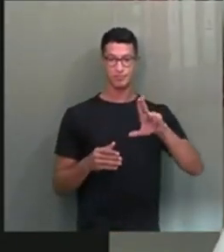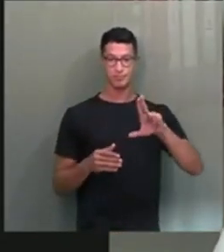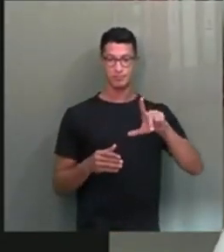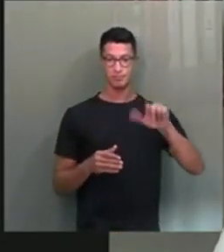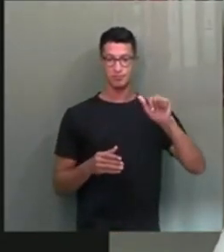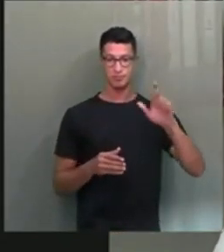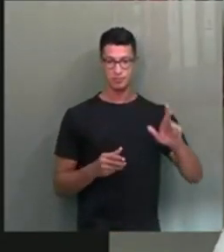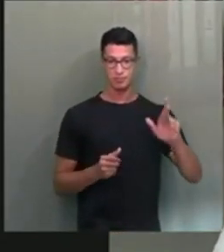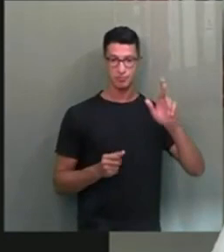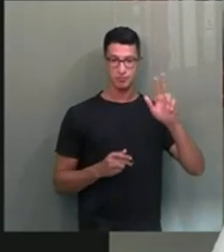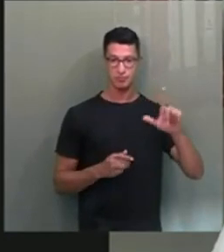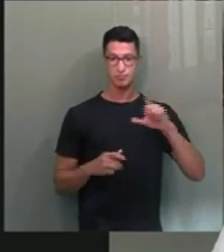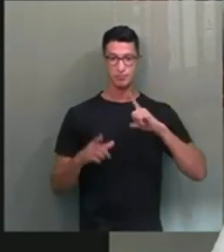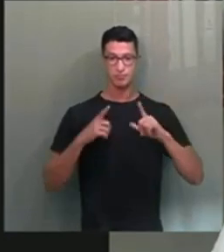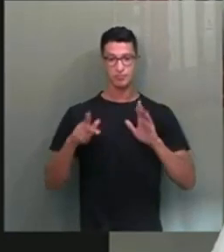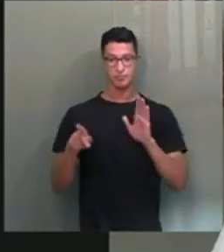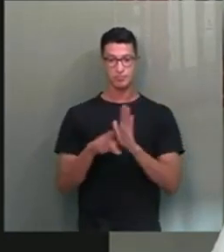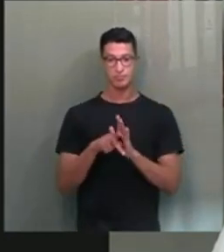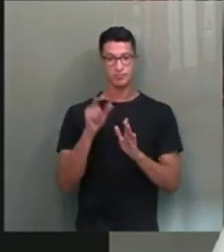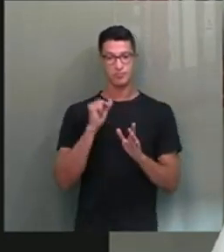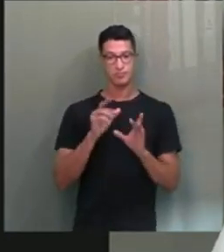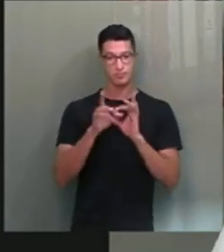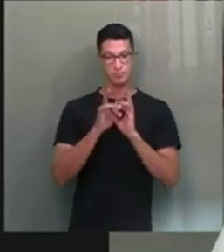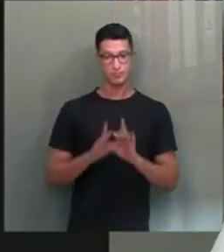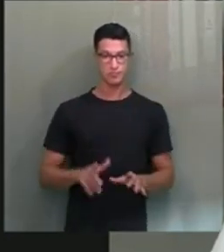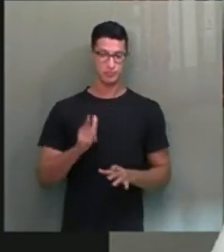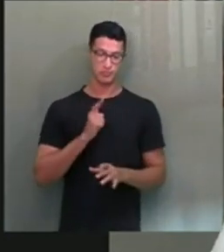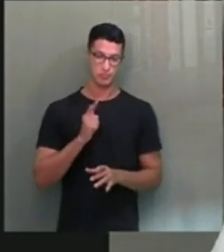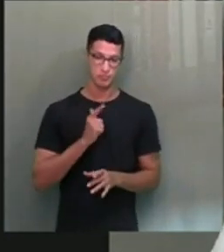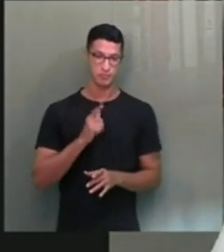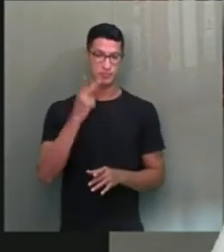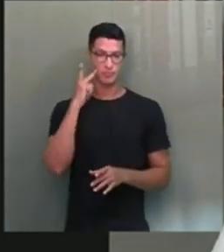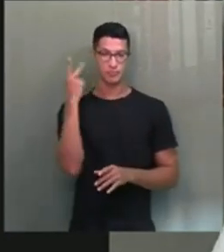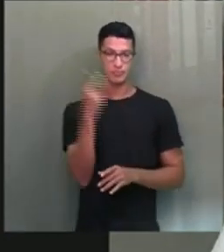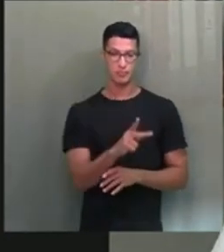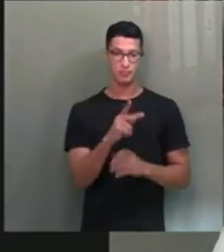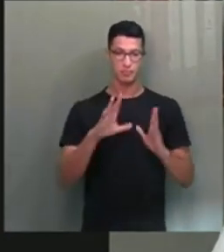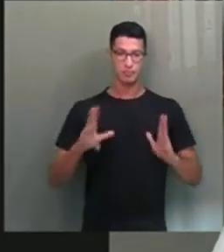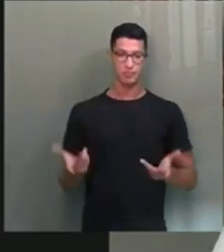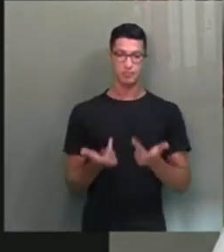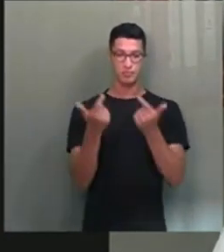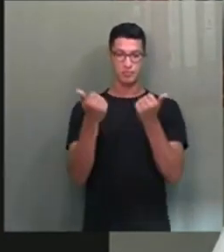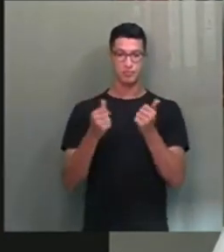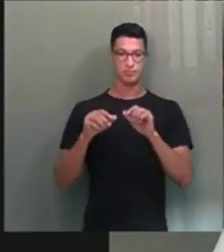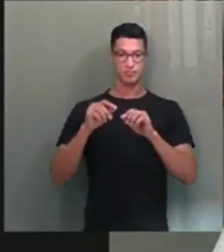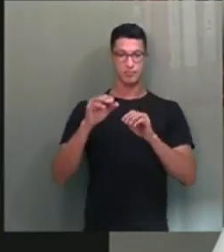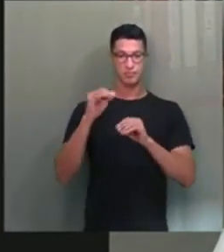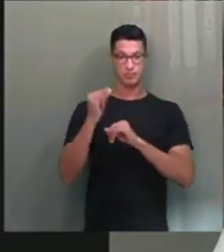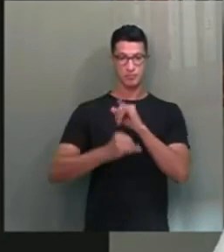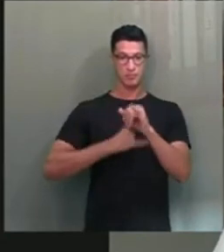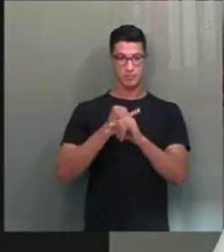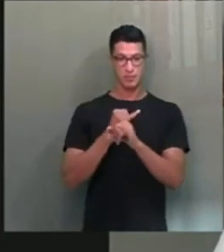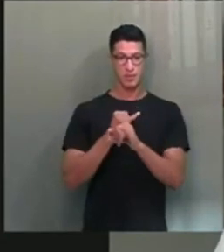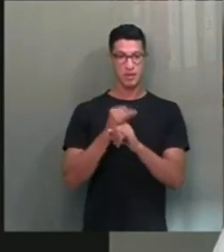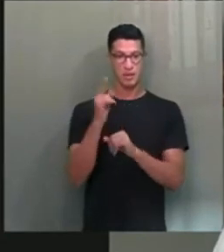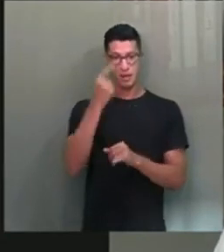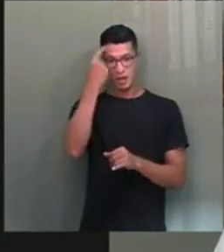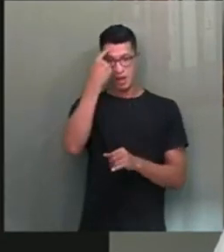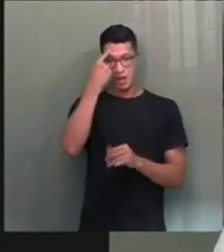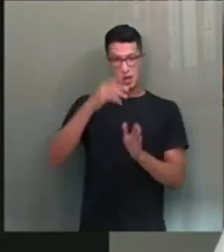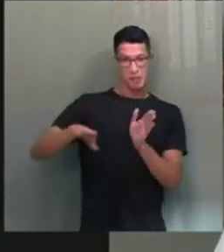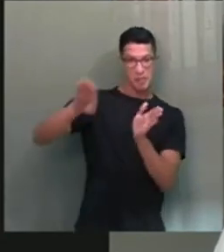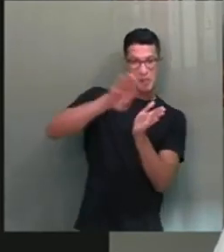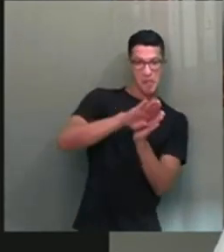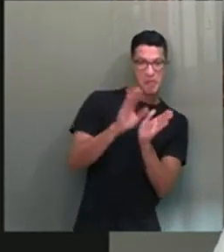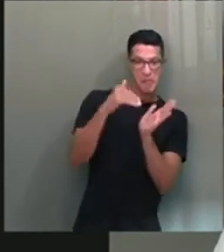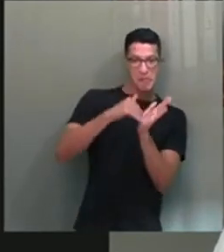com o celular do sertão, um serviço de recados para quem morava onde o sinal de celular nem pensa em chegar